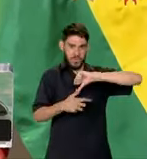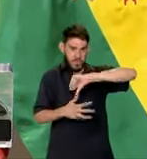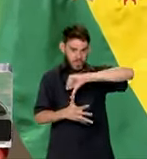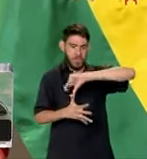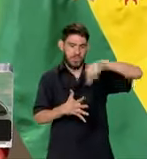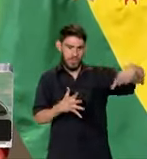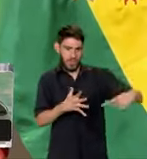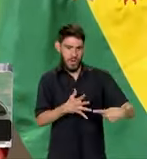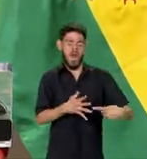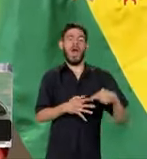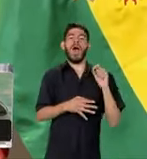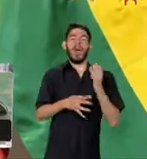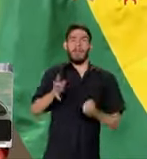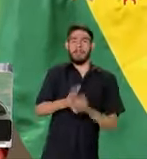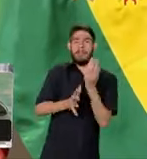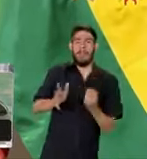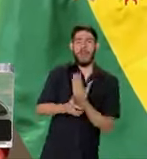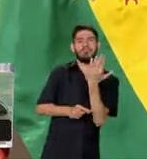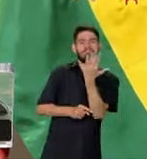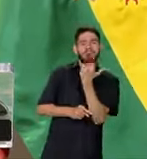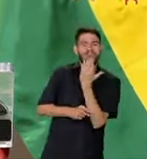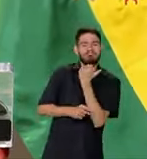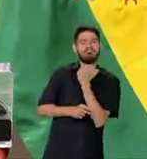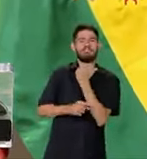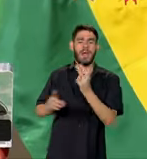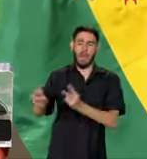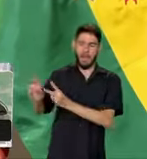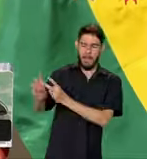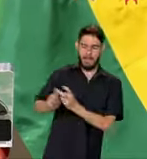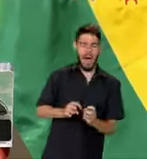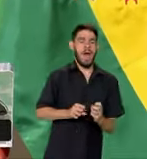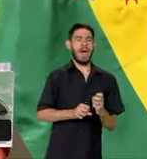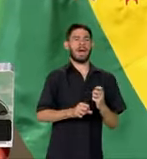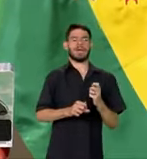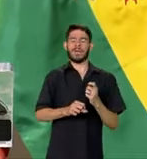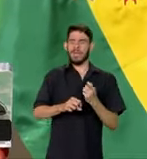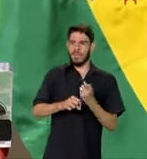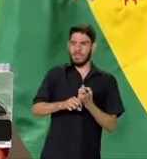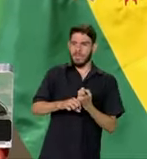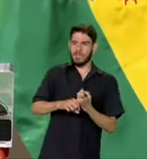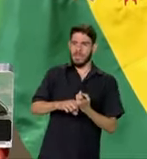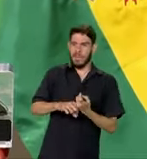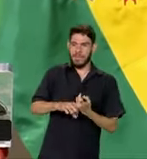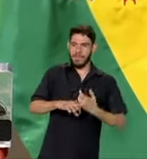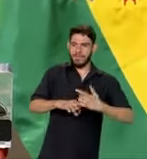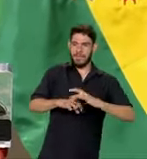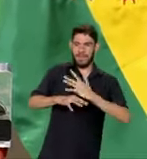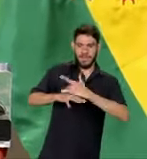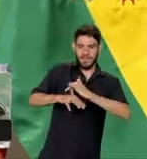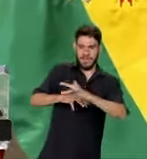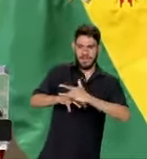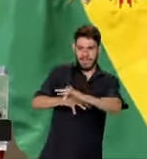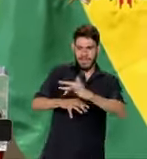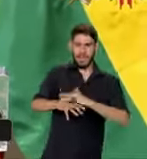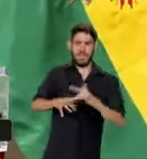Seja na produção de alimento, seja na exploração de minerais críticos, seja na questão